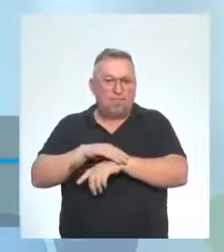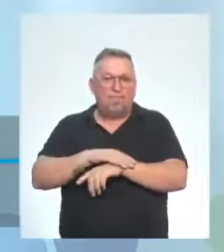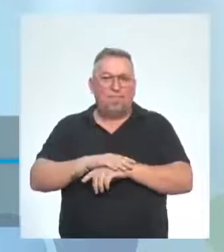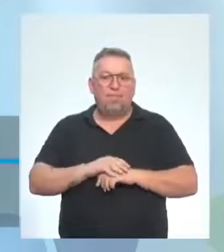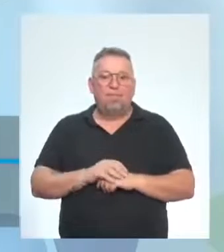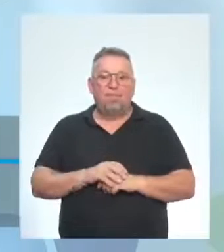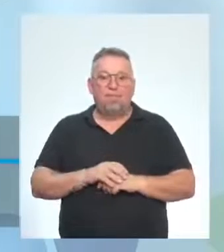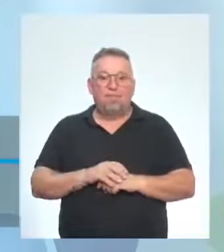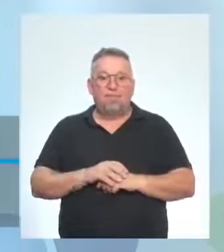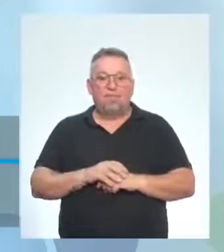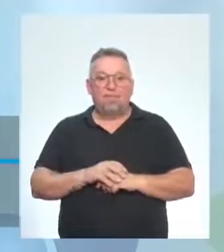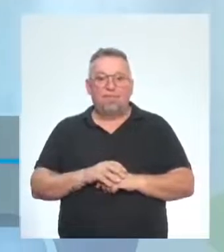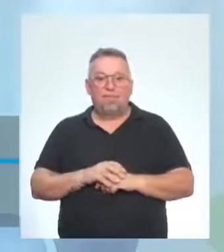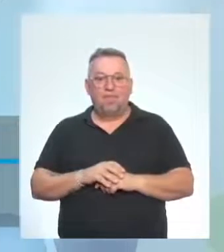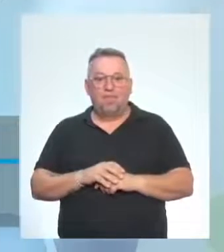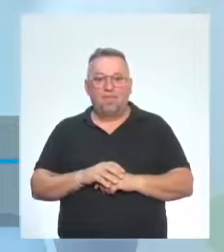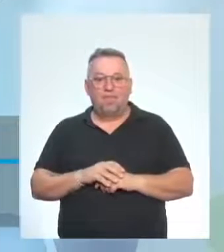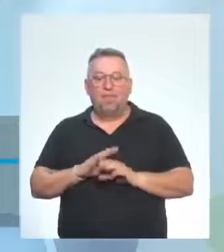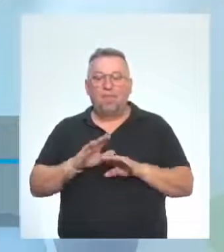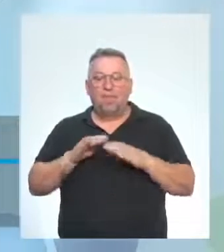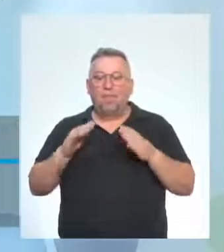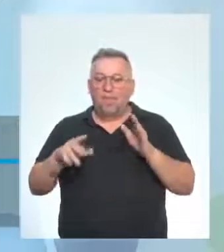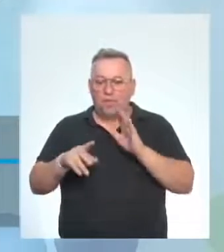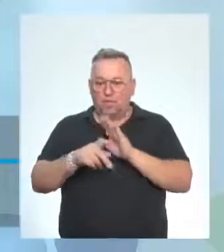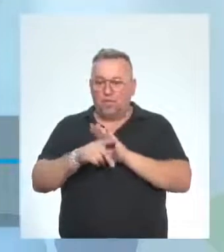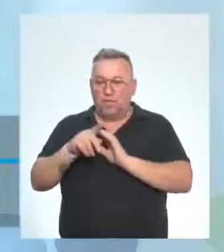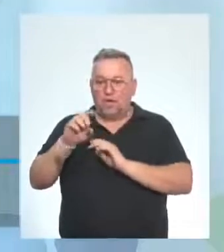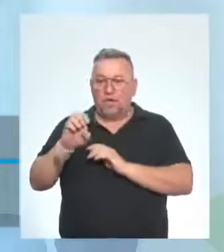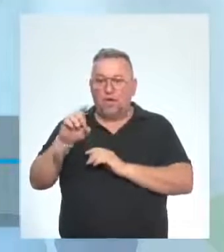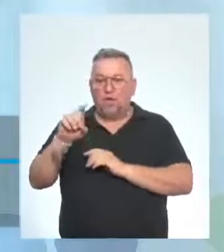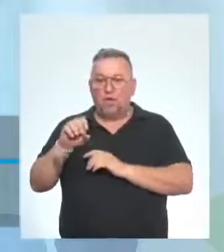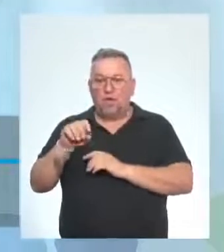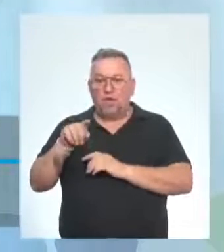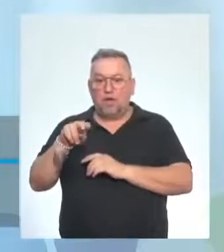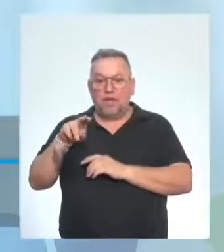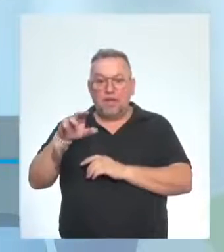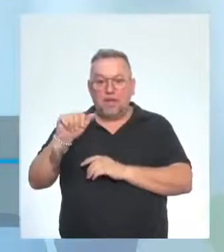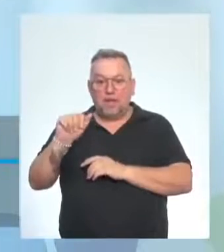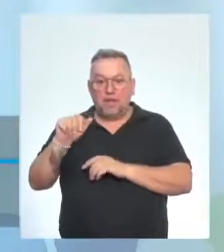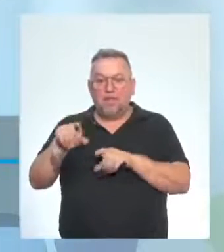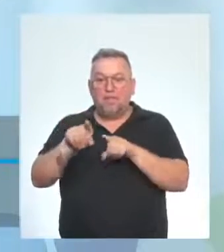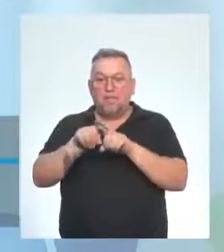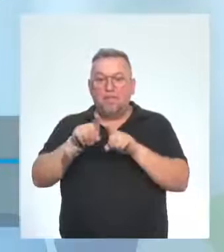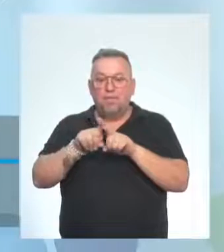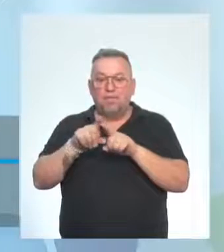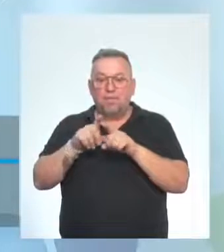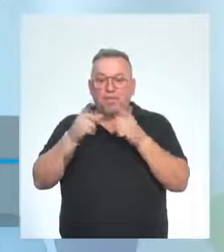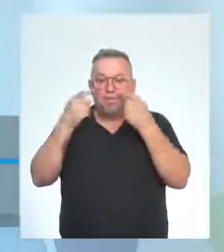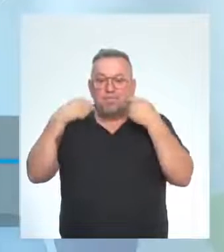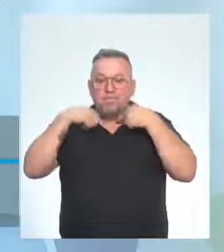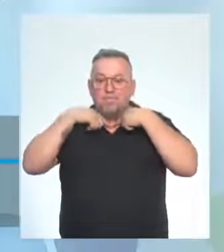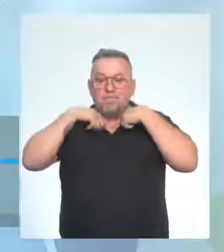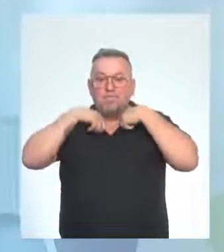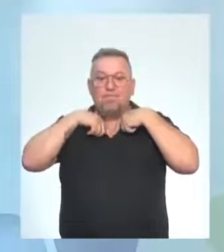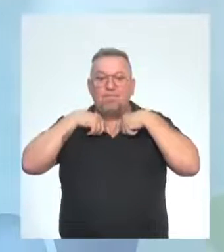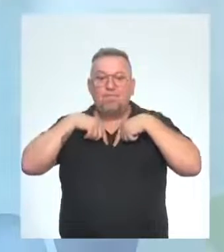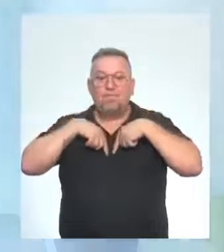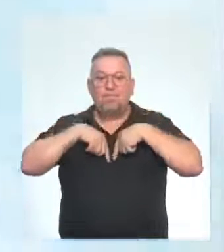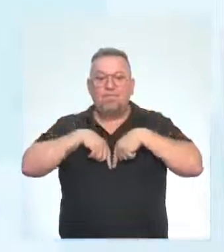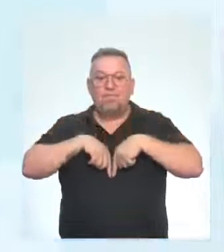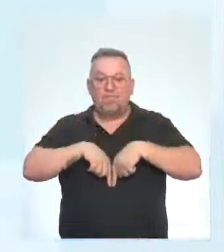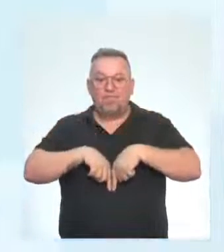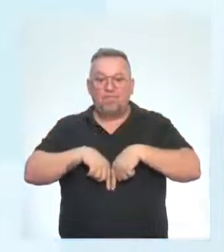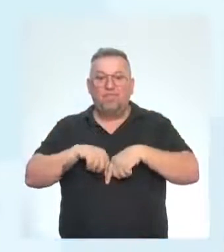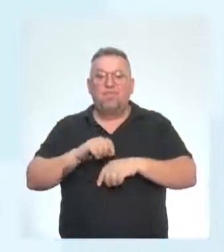pele e tal. Tá? Então essas são glândulas exócrinas. E nós temos o nosso sistema endócrino. Olha que lindão que ele é